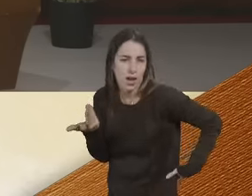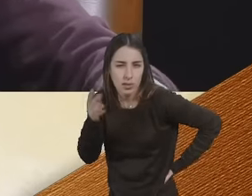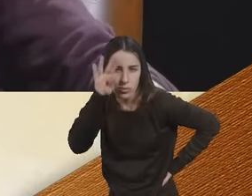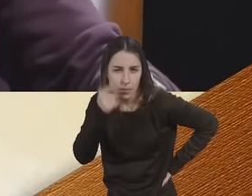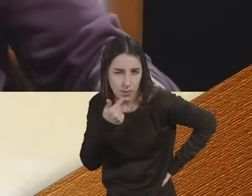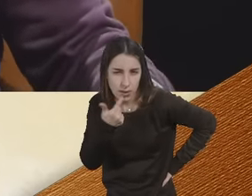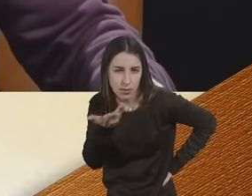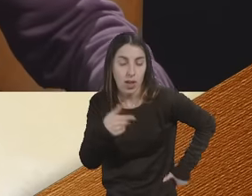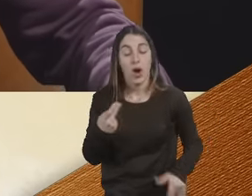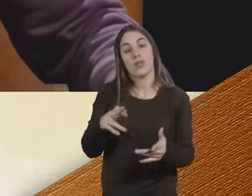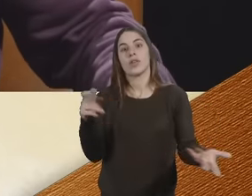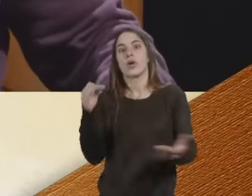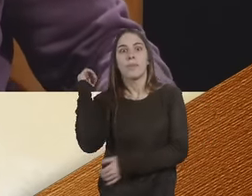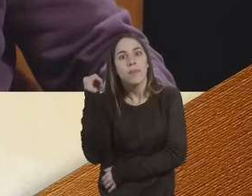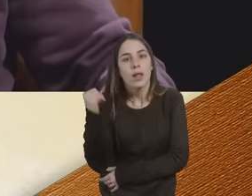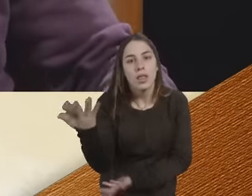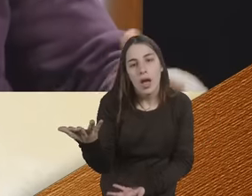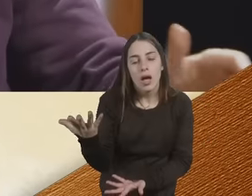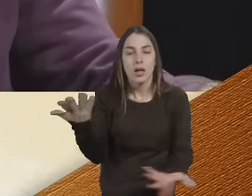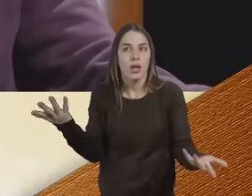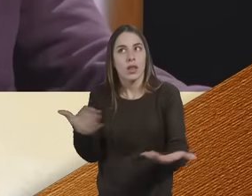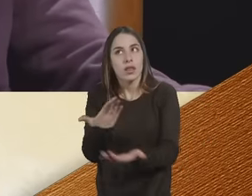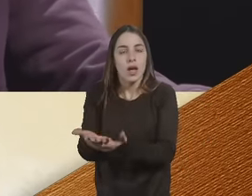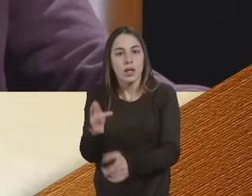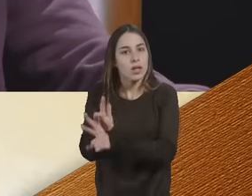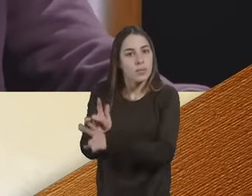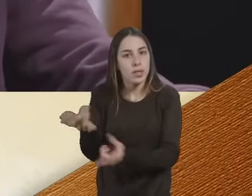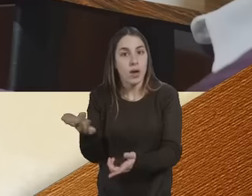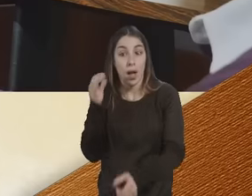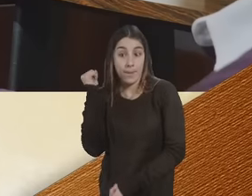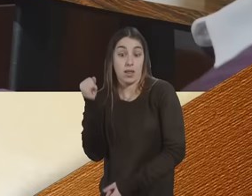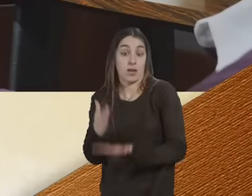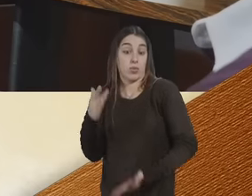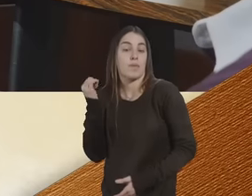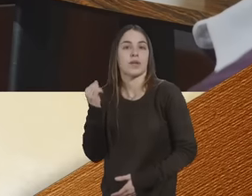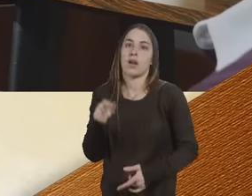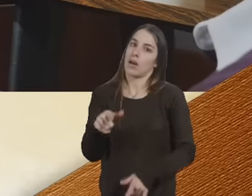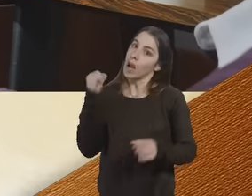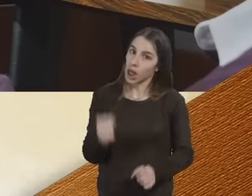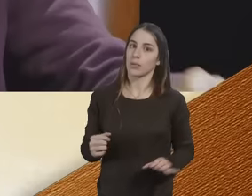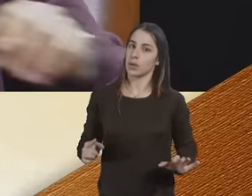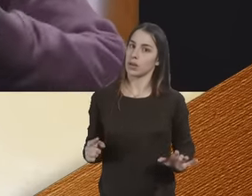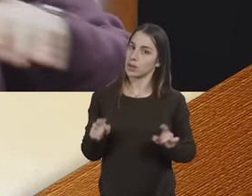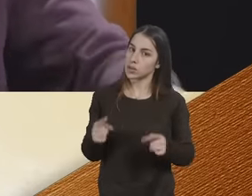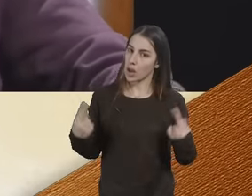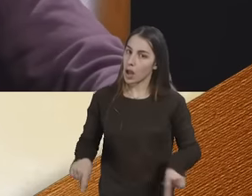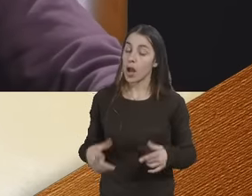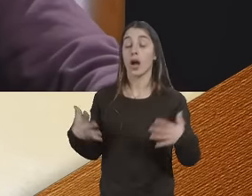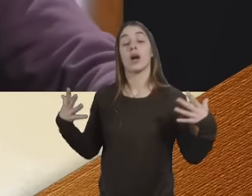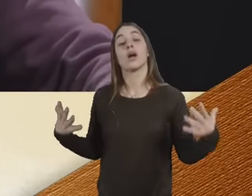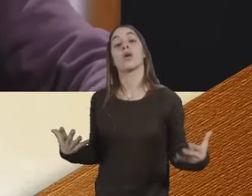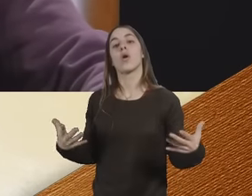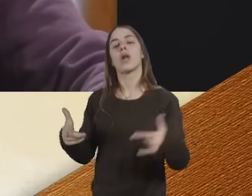perceber? É que, Vitor, matar para meter a comida na mesa, não condeno. Matar por matar, isso chateia-me. Estás a perceber? É que o Caneca fazia as patas aos